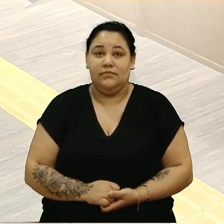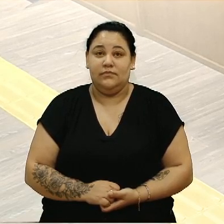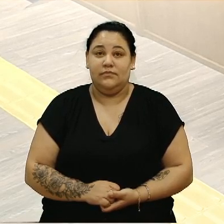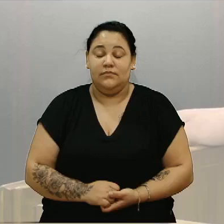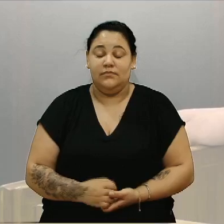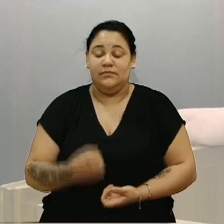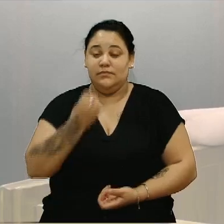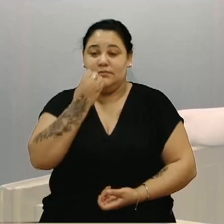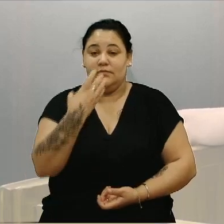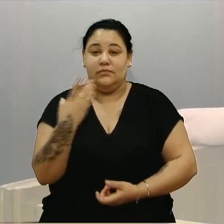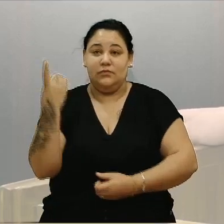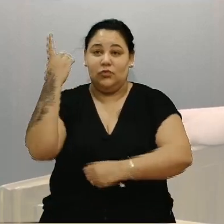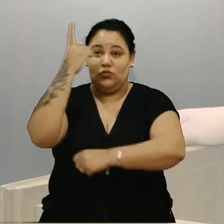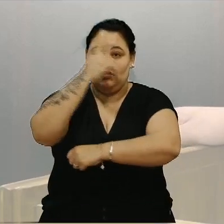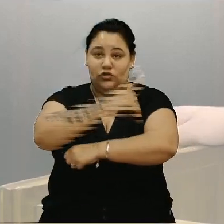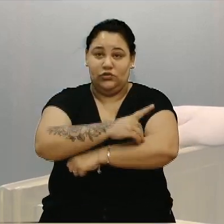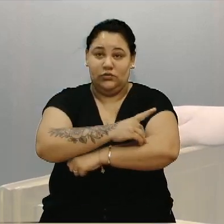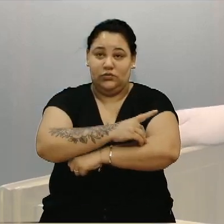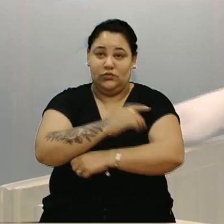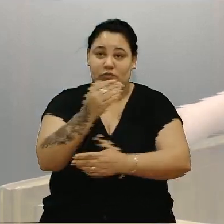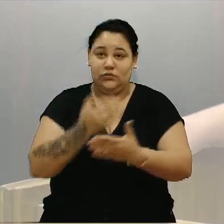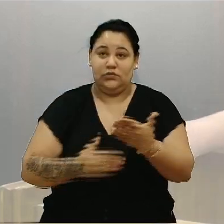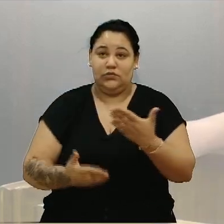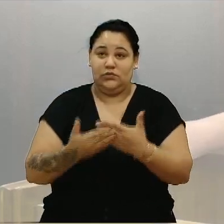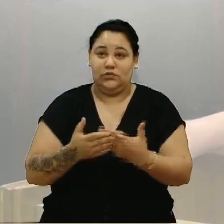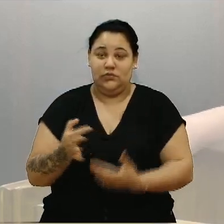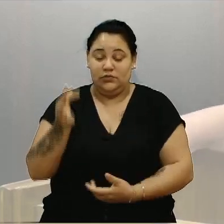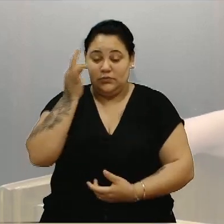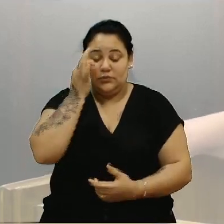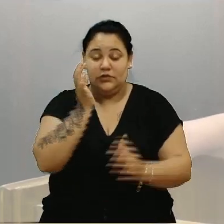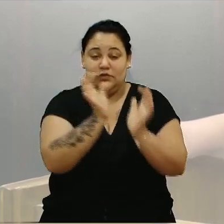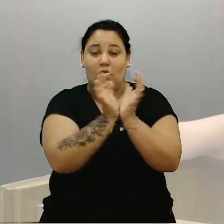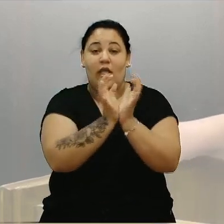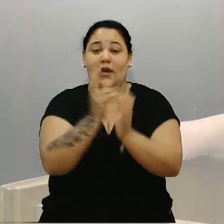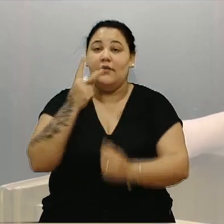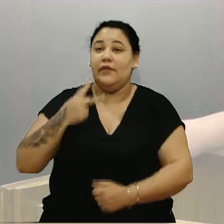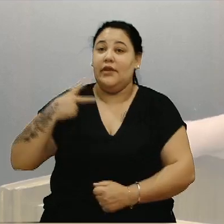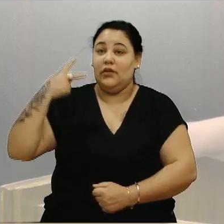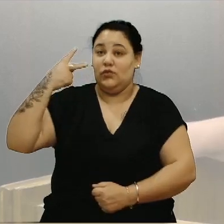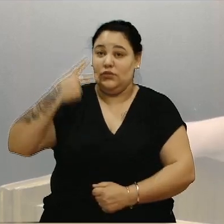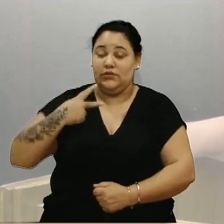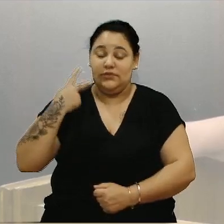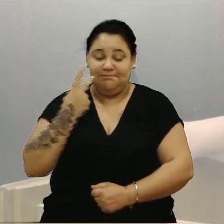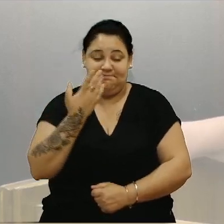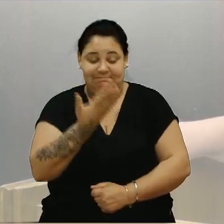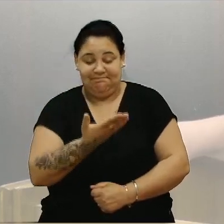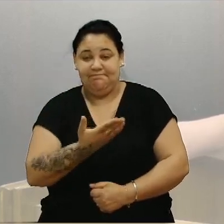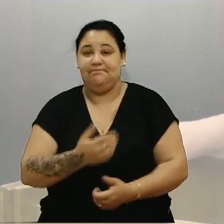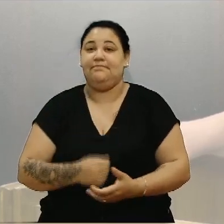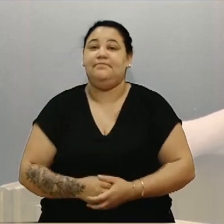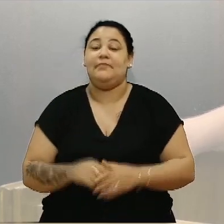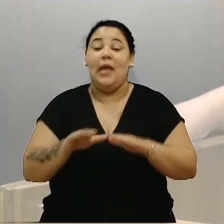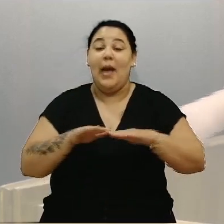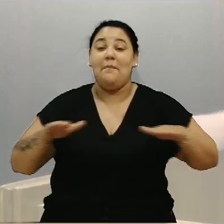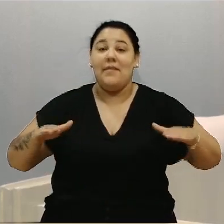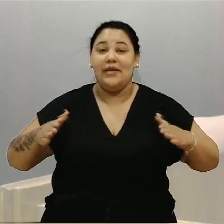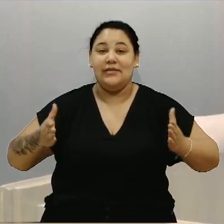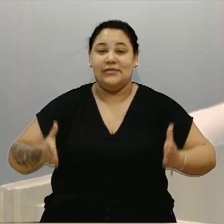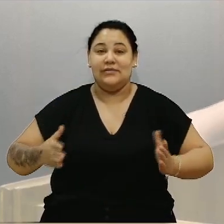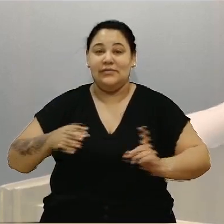Bom dia a todas e a todos, colegas vereadoras, colegas vereadores, mesa.